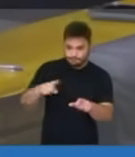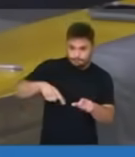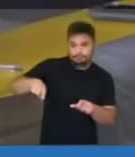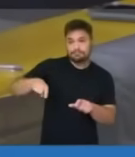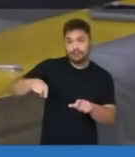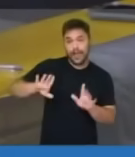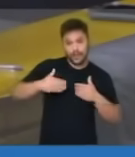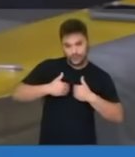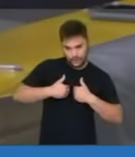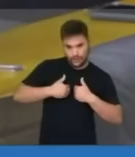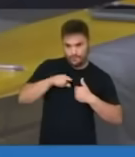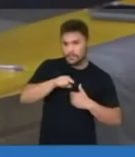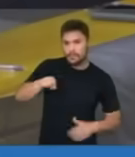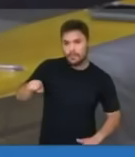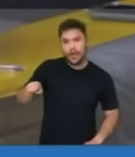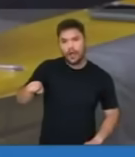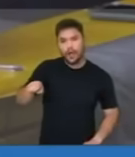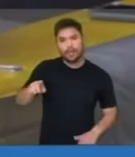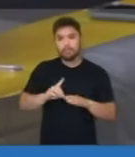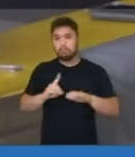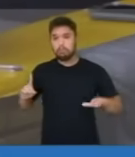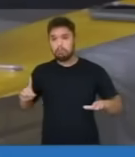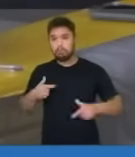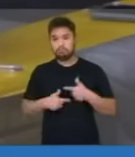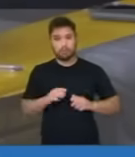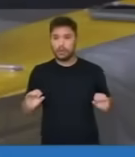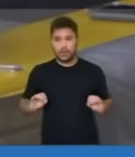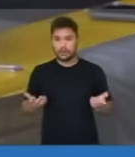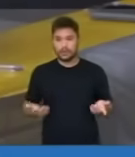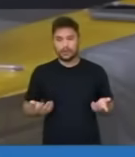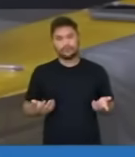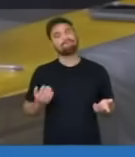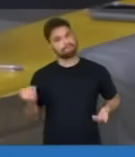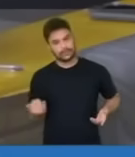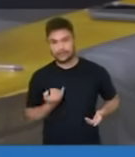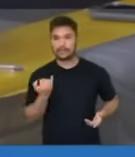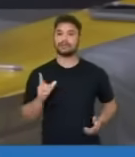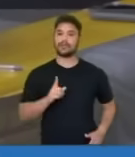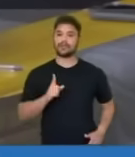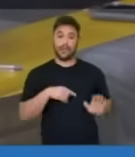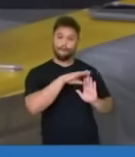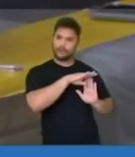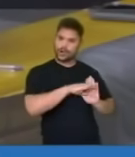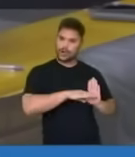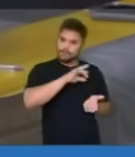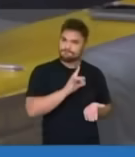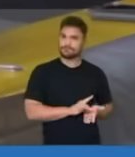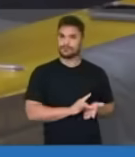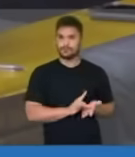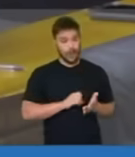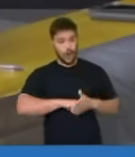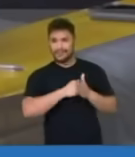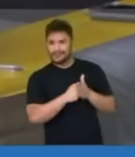dentro do transtorno de espectro autista estão excluídas do mercado de trabalho. Então é fundamental que nós possamos ter uma política concreta. Penso que obstruir